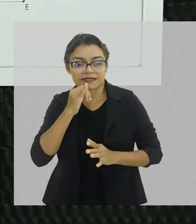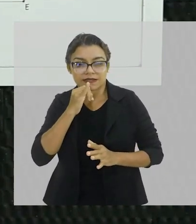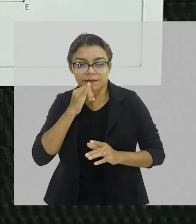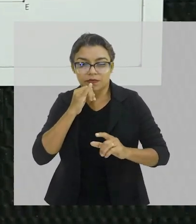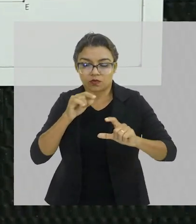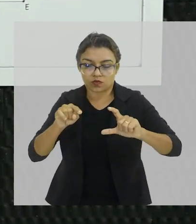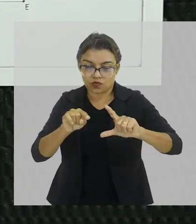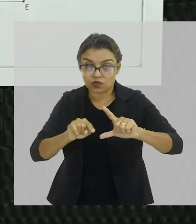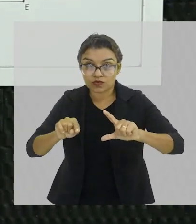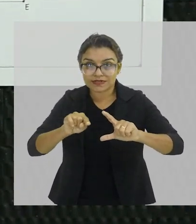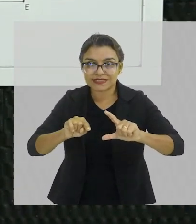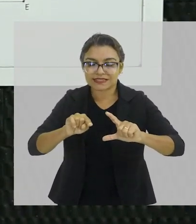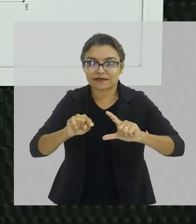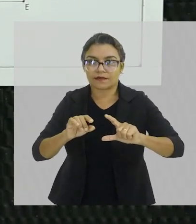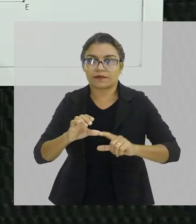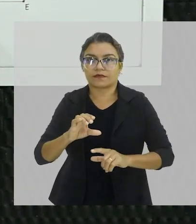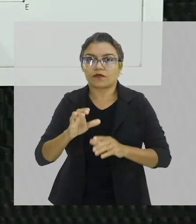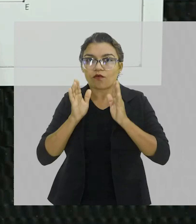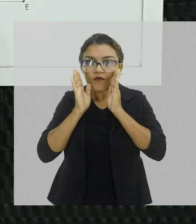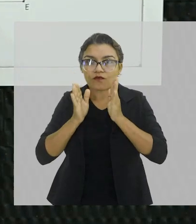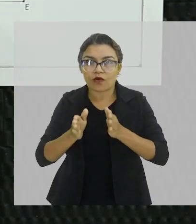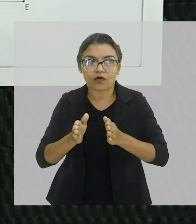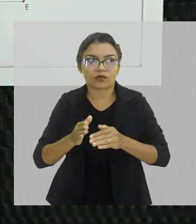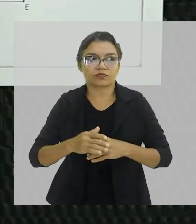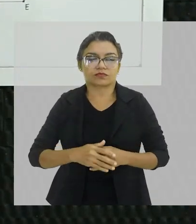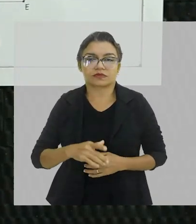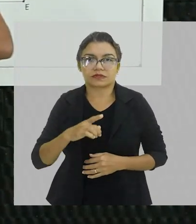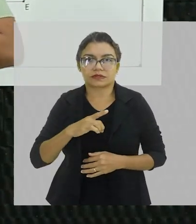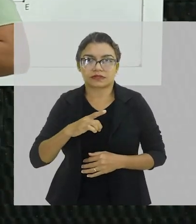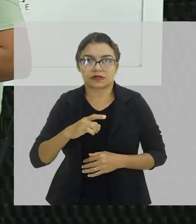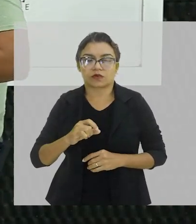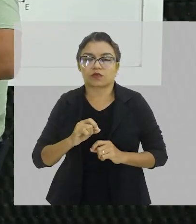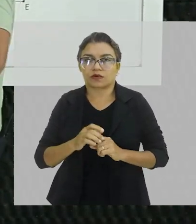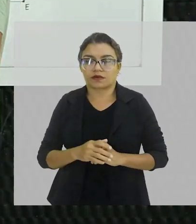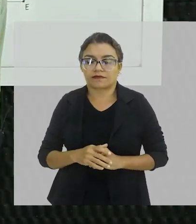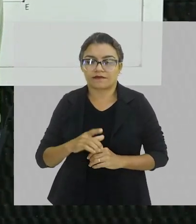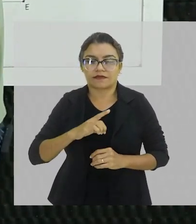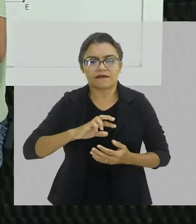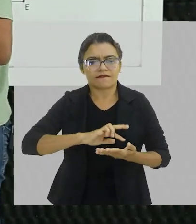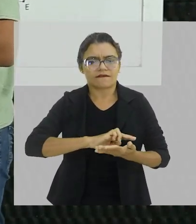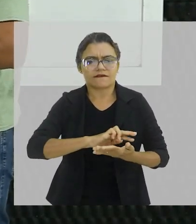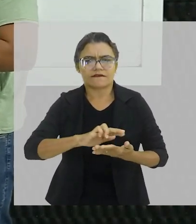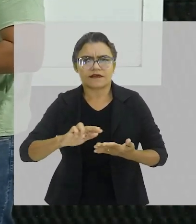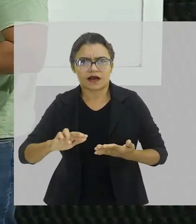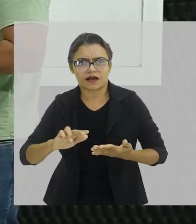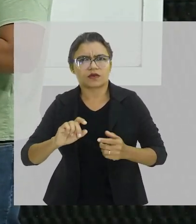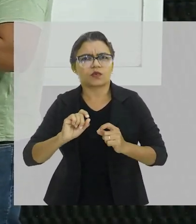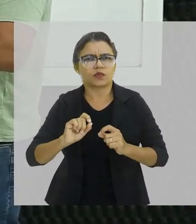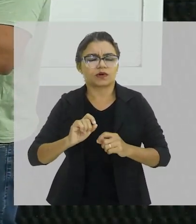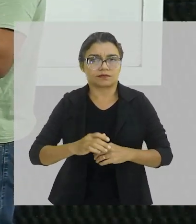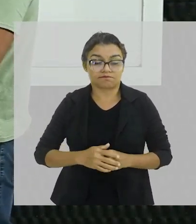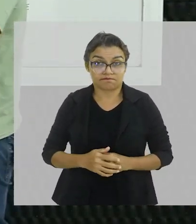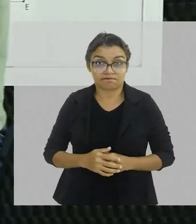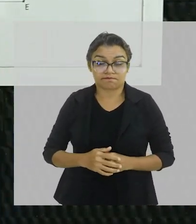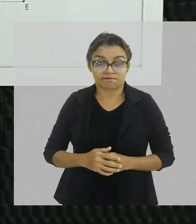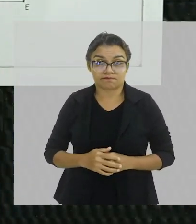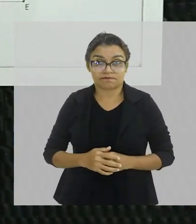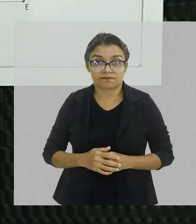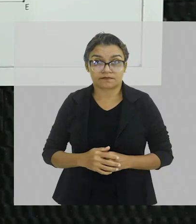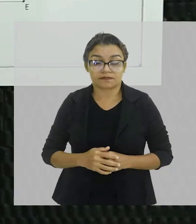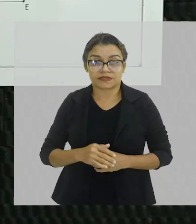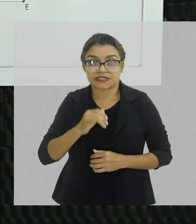essa peça aqui, essa figura formada por uma peça, por várias peças dessa aqui, quando ele fala